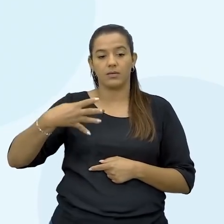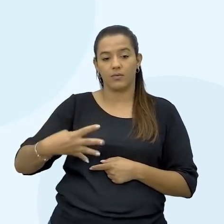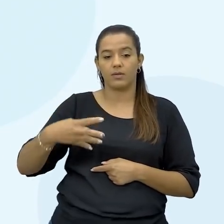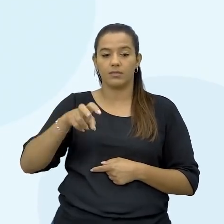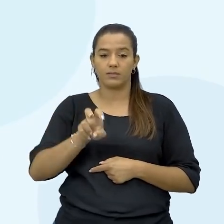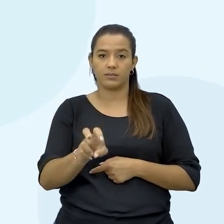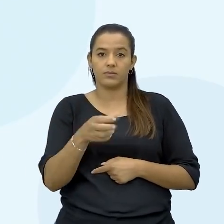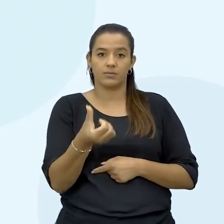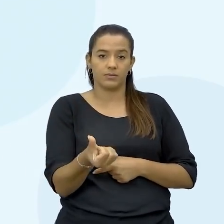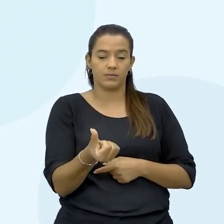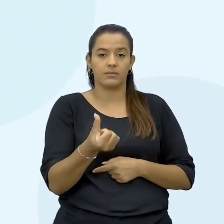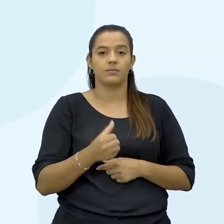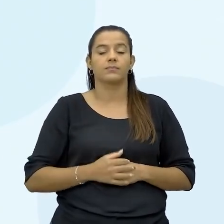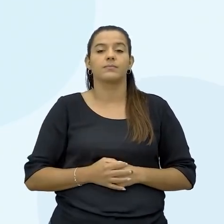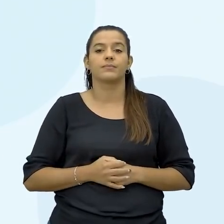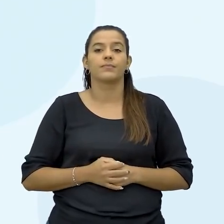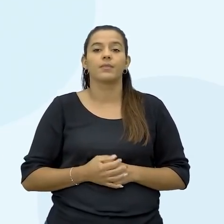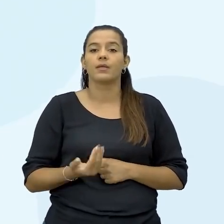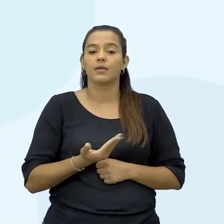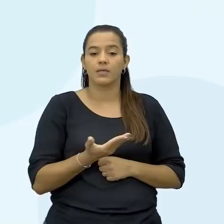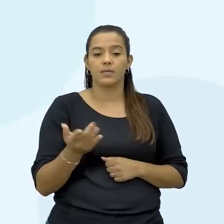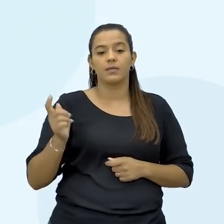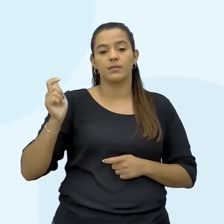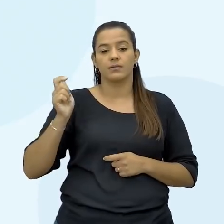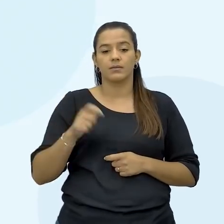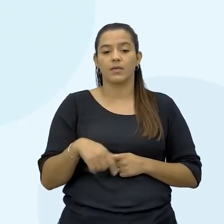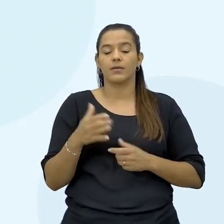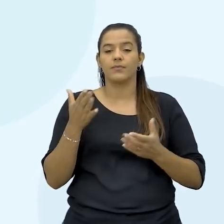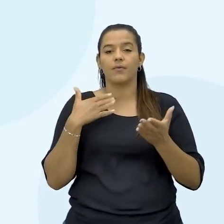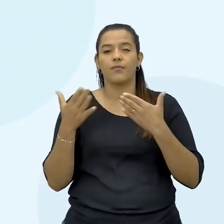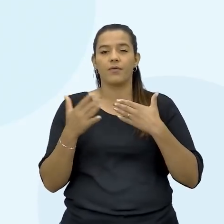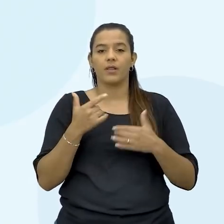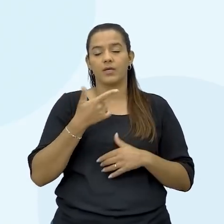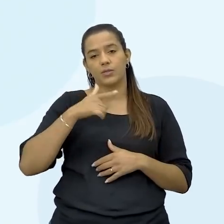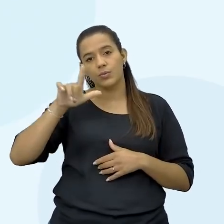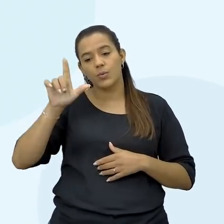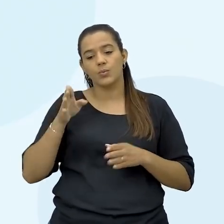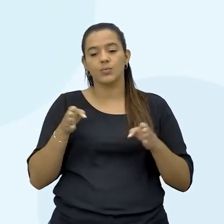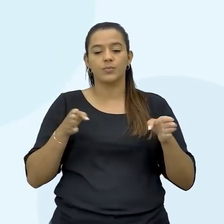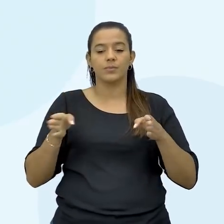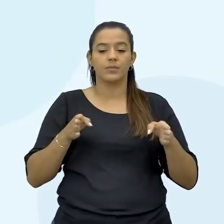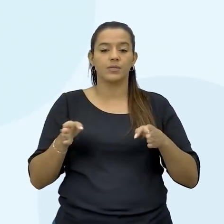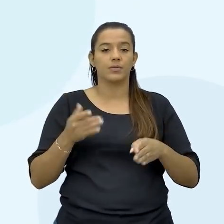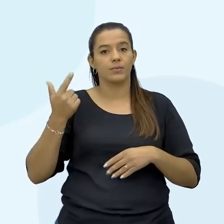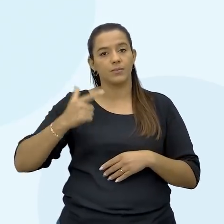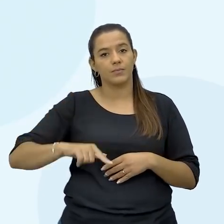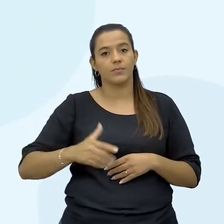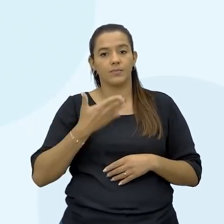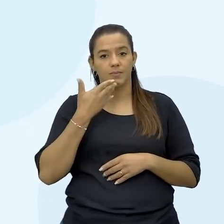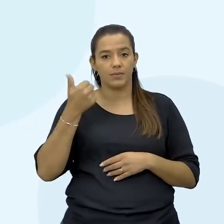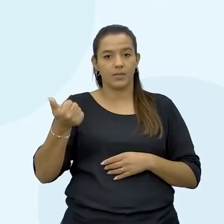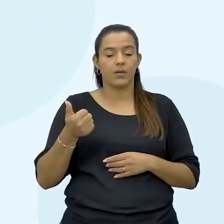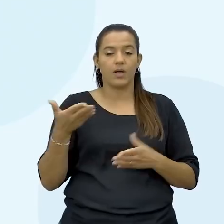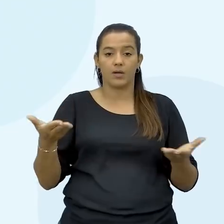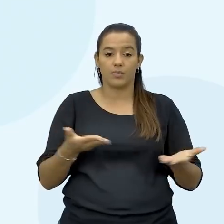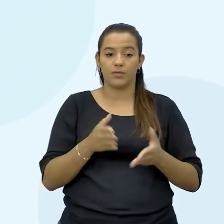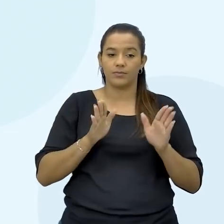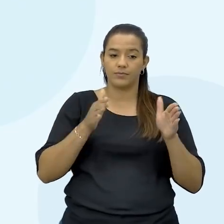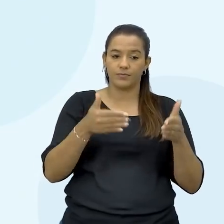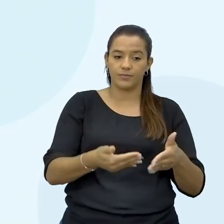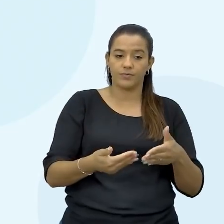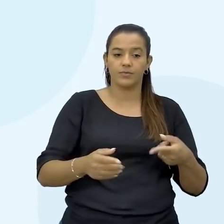curriculares, 3, 4, 5 e 6, que serão faladas num outro momento mais apropriado. Nós vamos focar